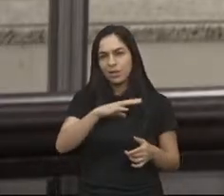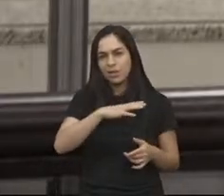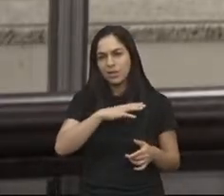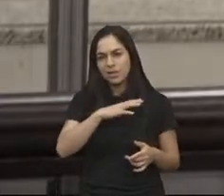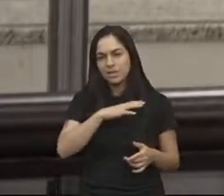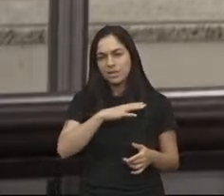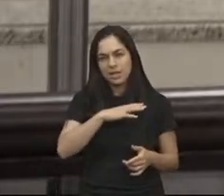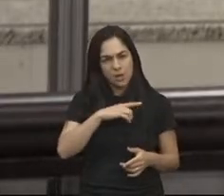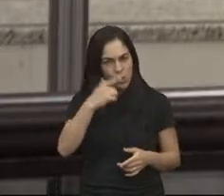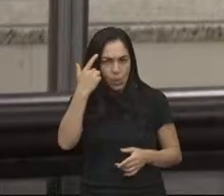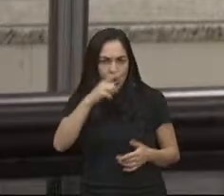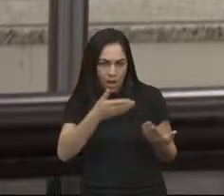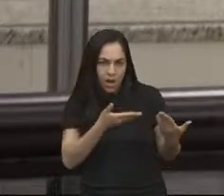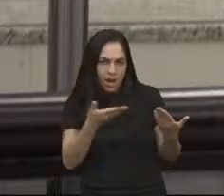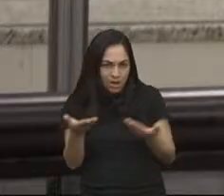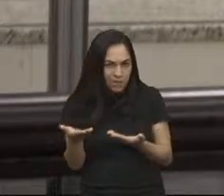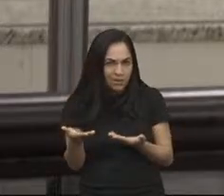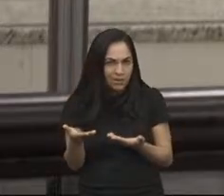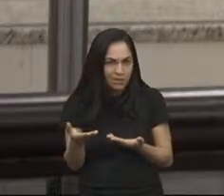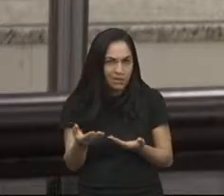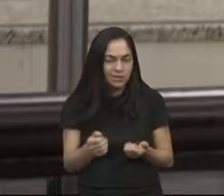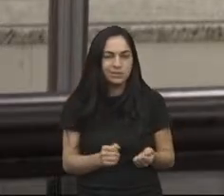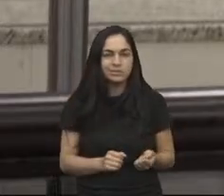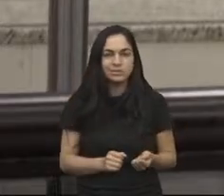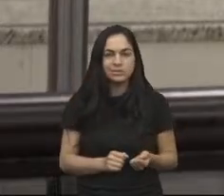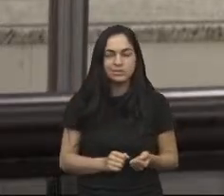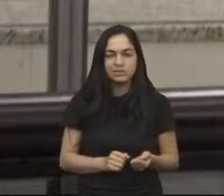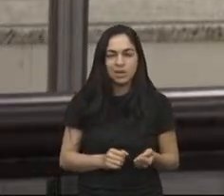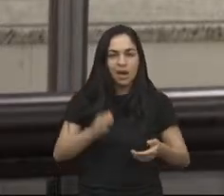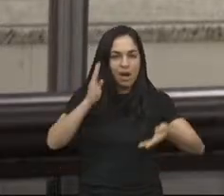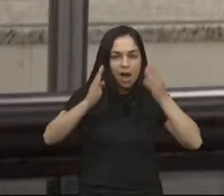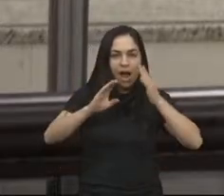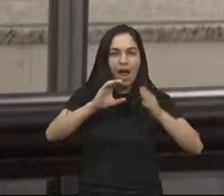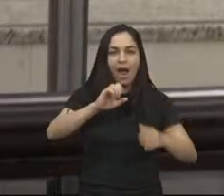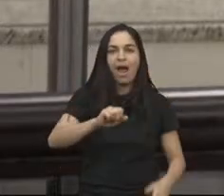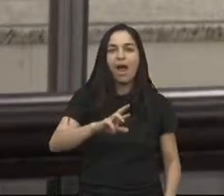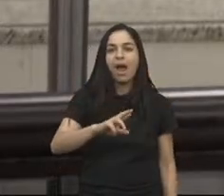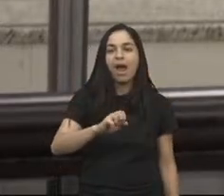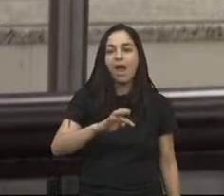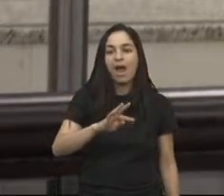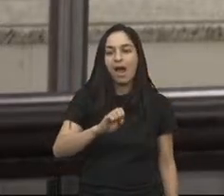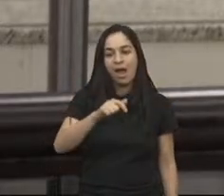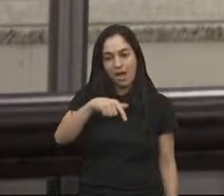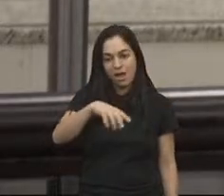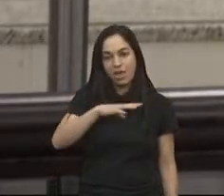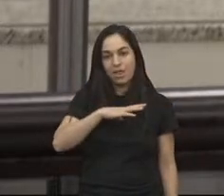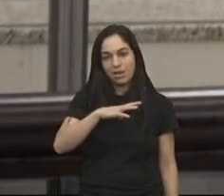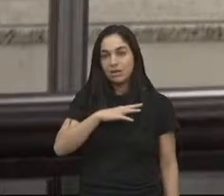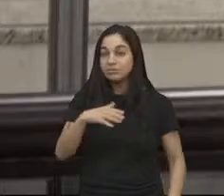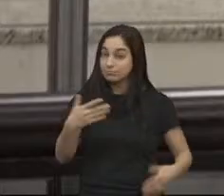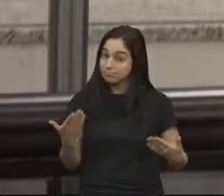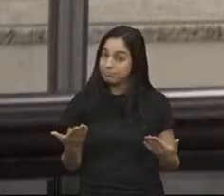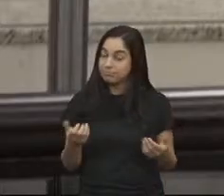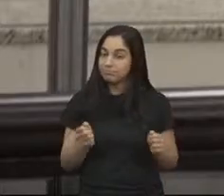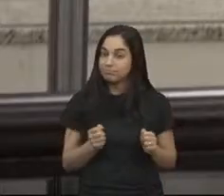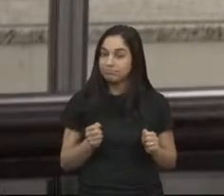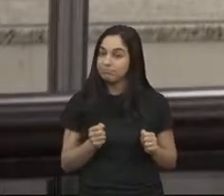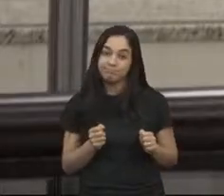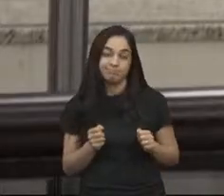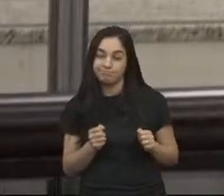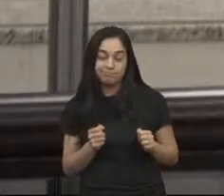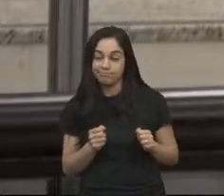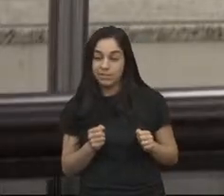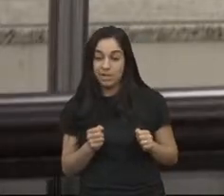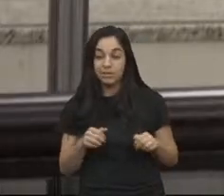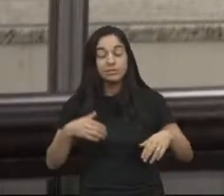cidade para te movimentar isso aí? Movimenta-se carreta no centro da nossa cidade, gente? Então, imagina